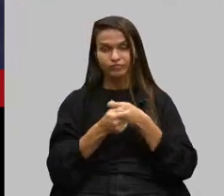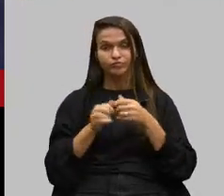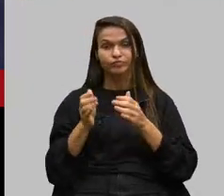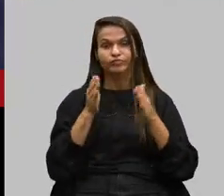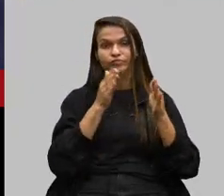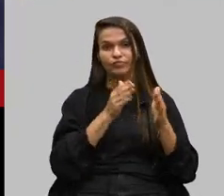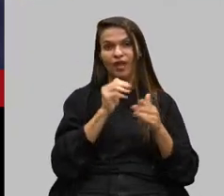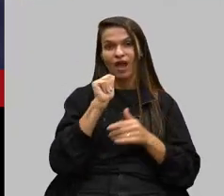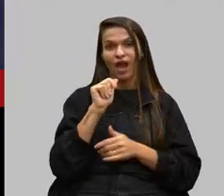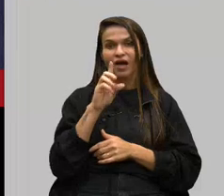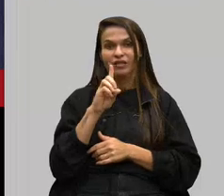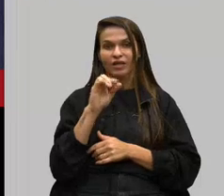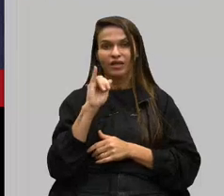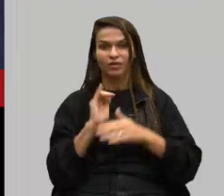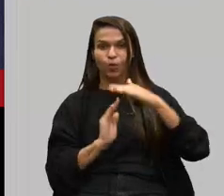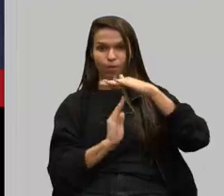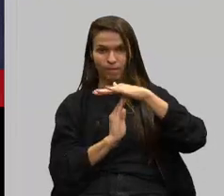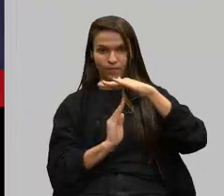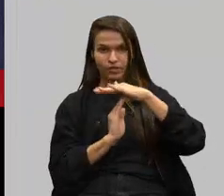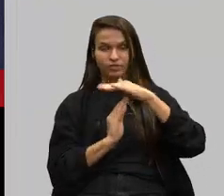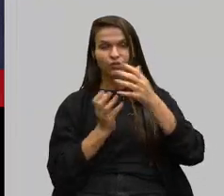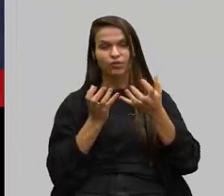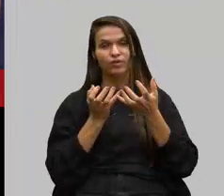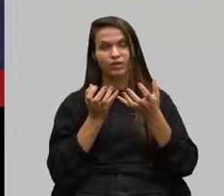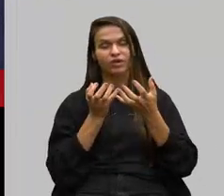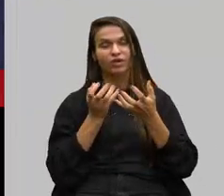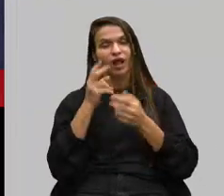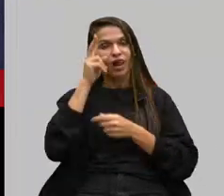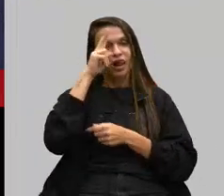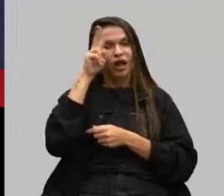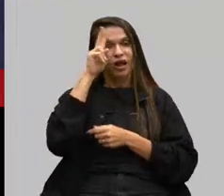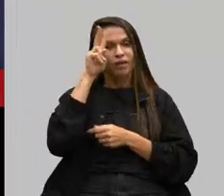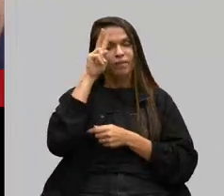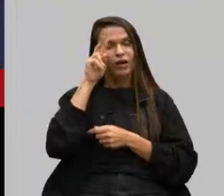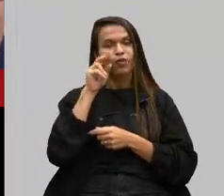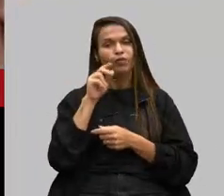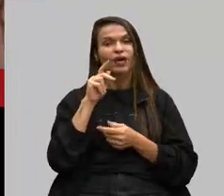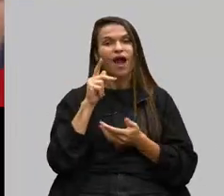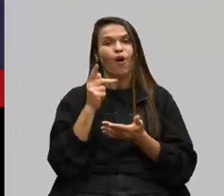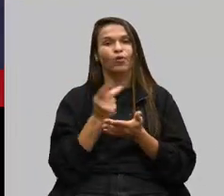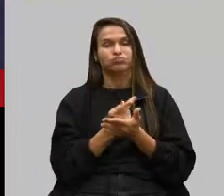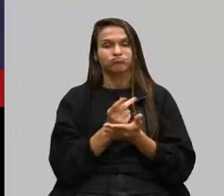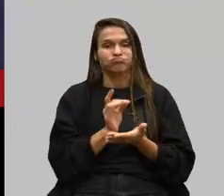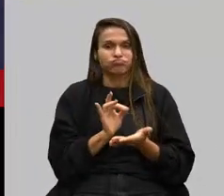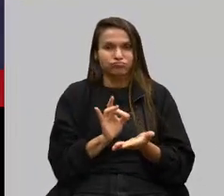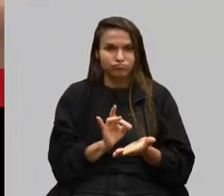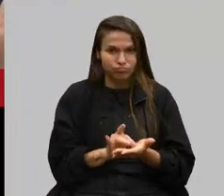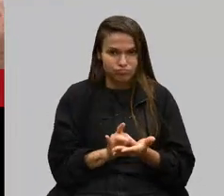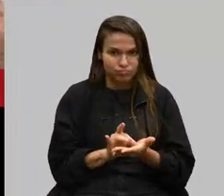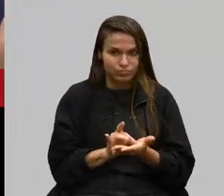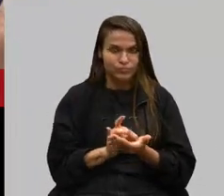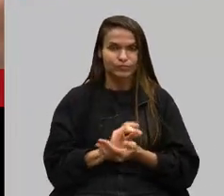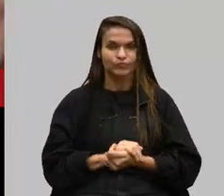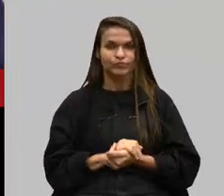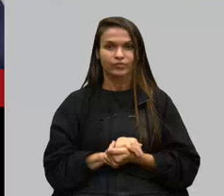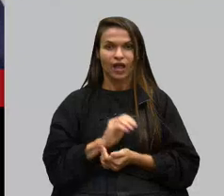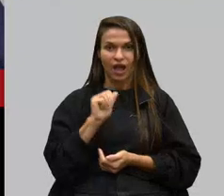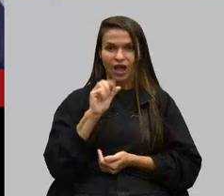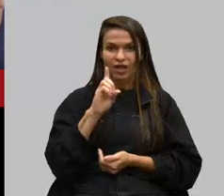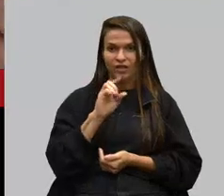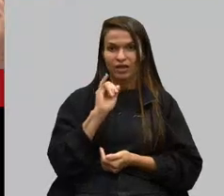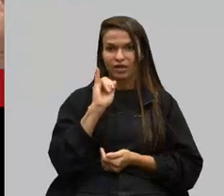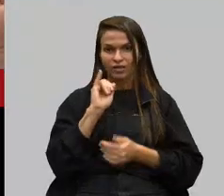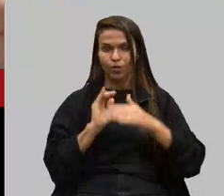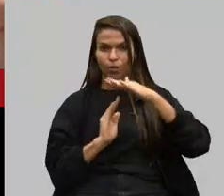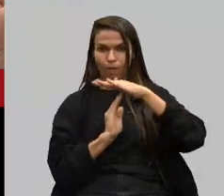di do piso eh eu eu queria só resgatar o que de fato aconteceu eh Adi do piso teria